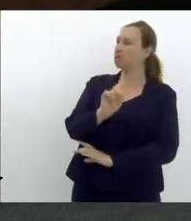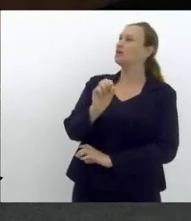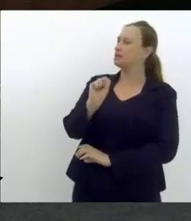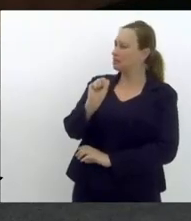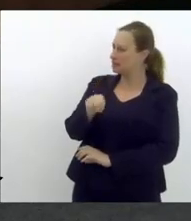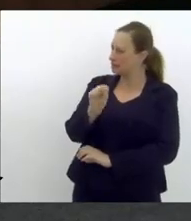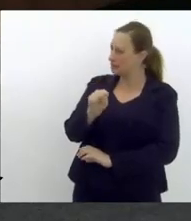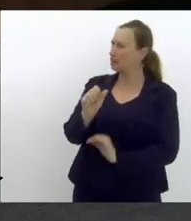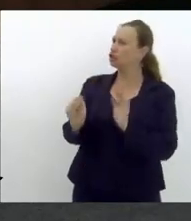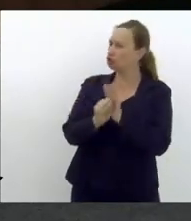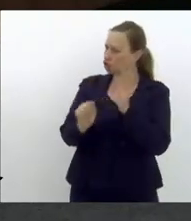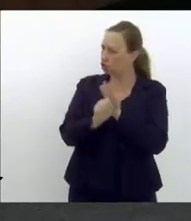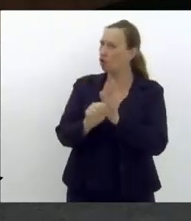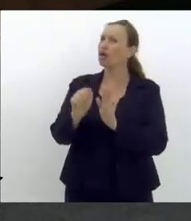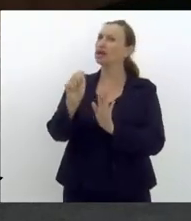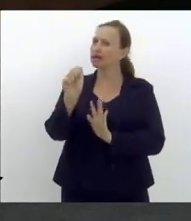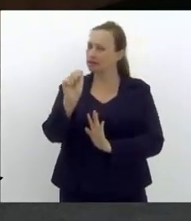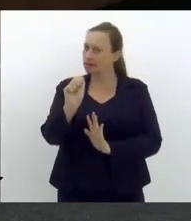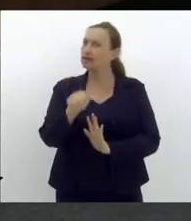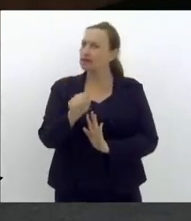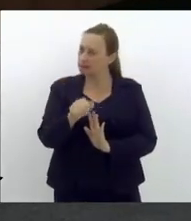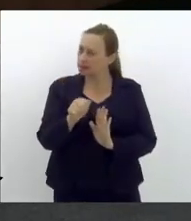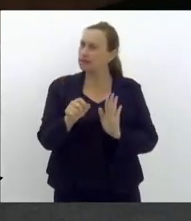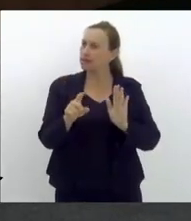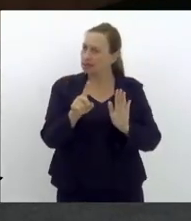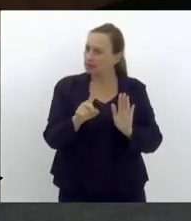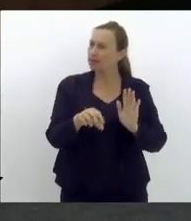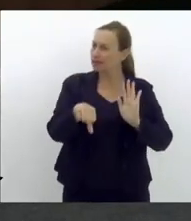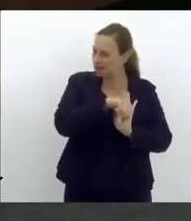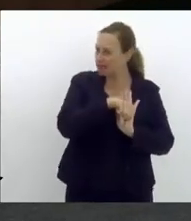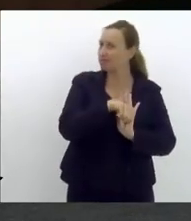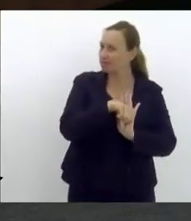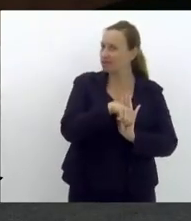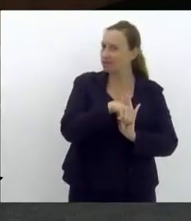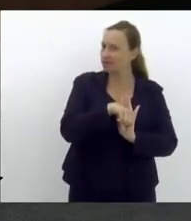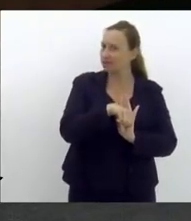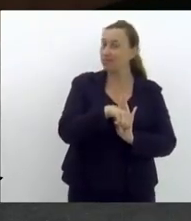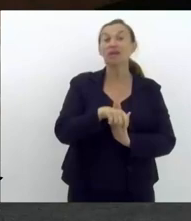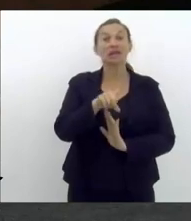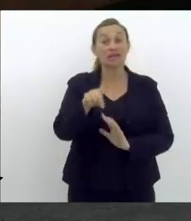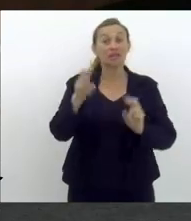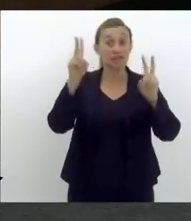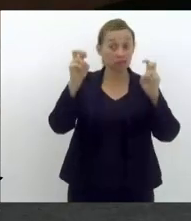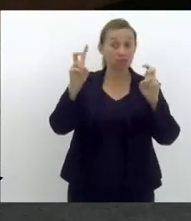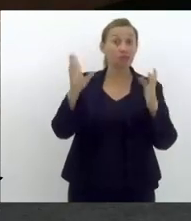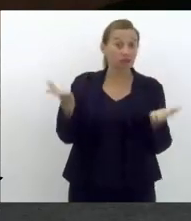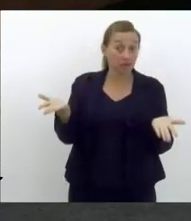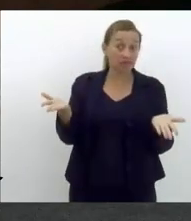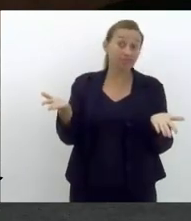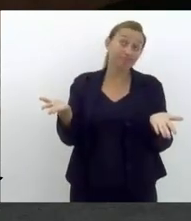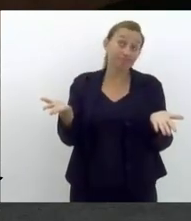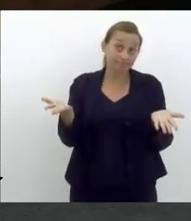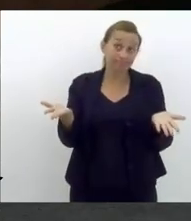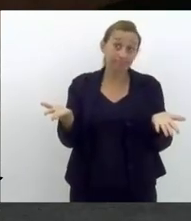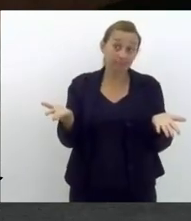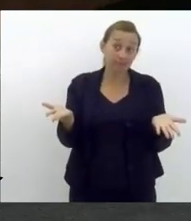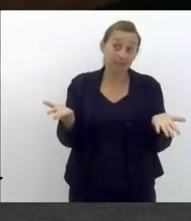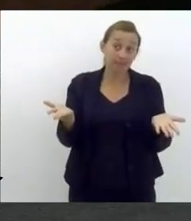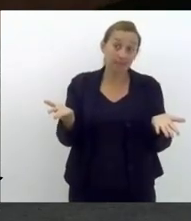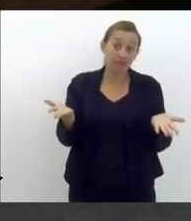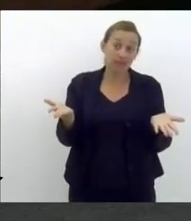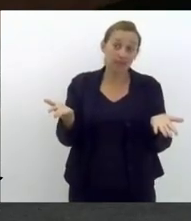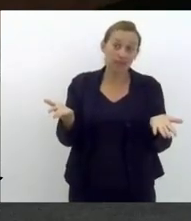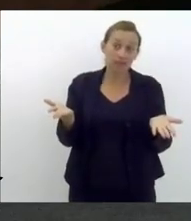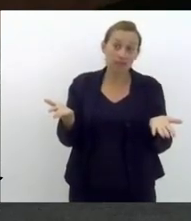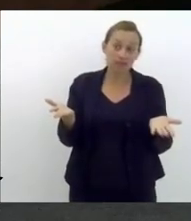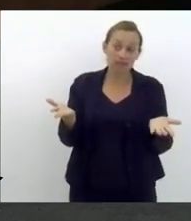droga é crime sim aí nesse caso seria imputar